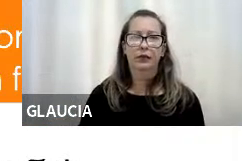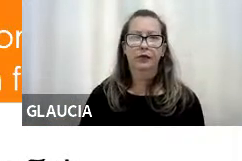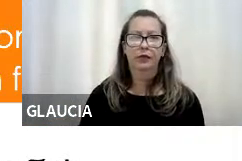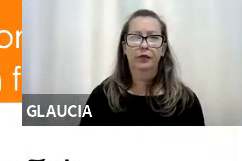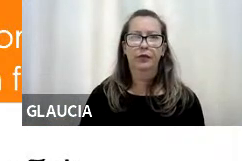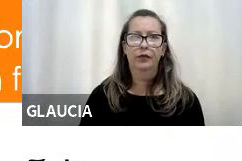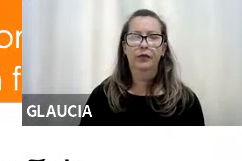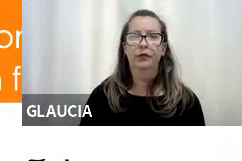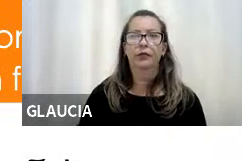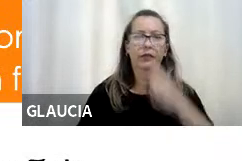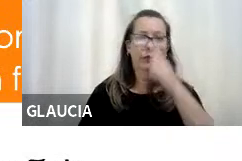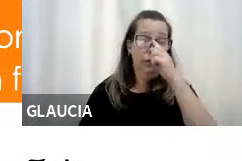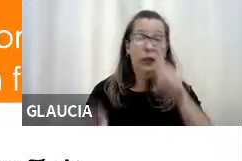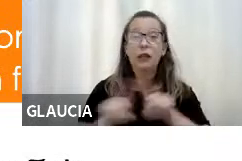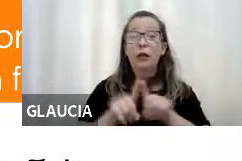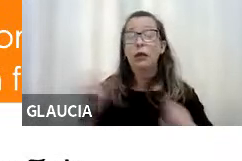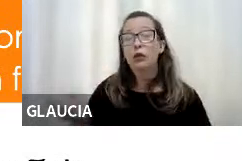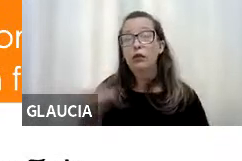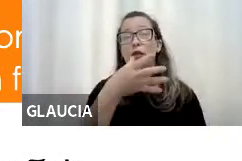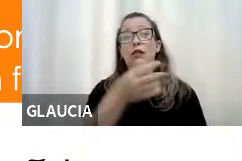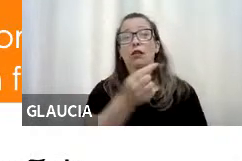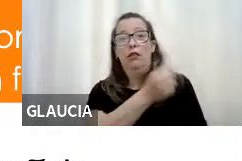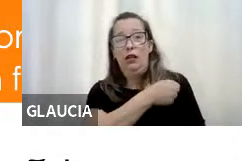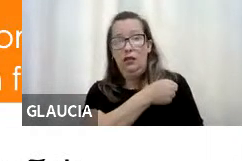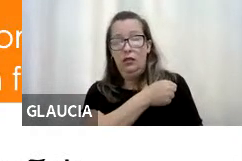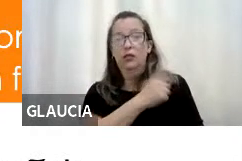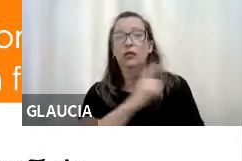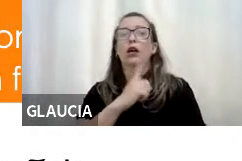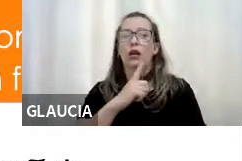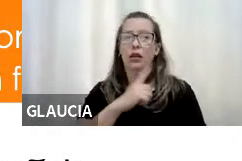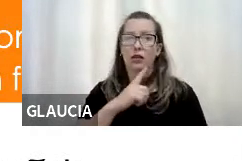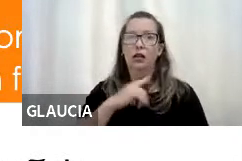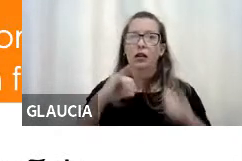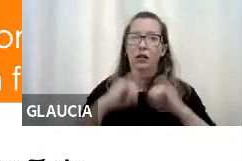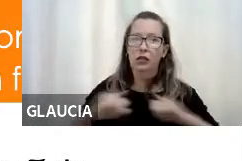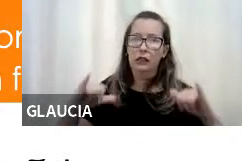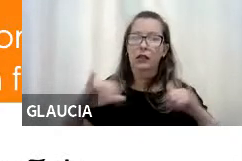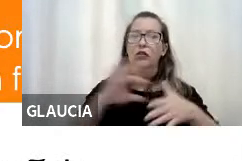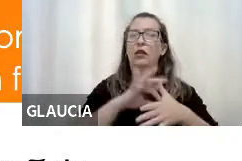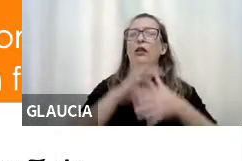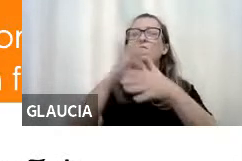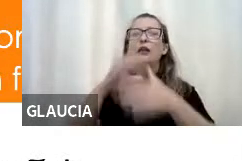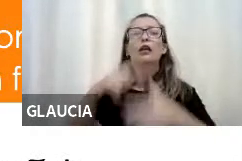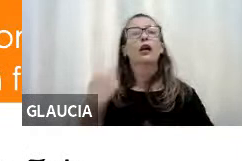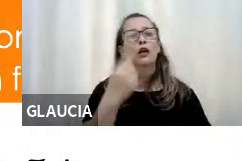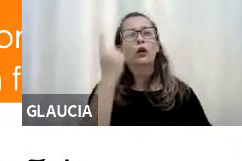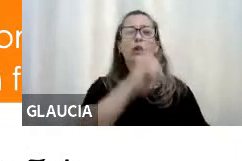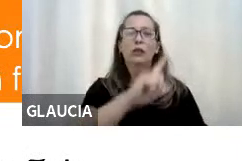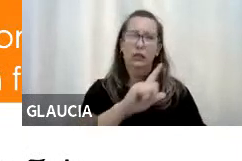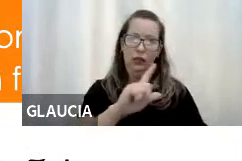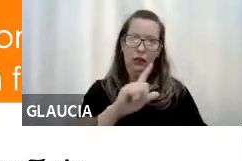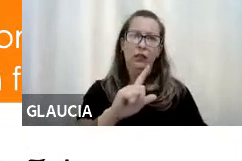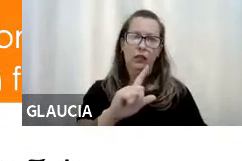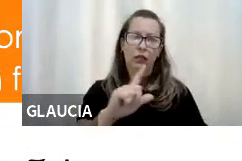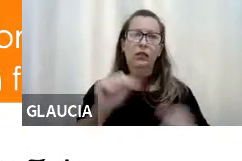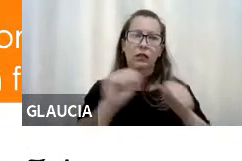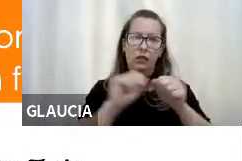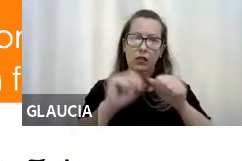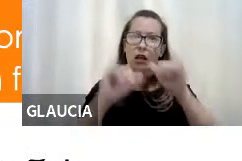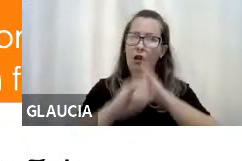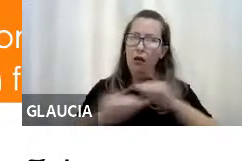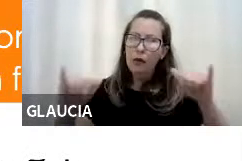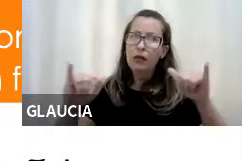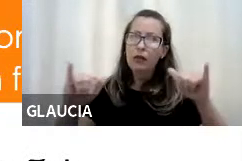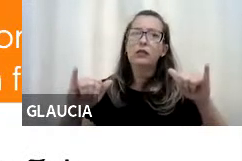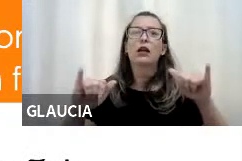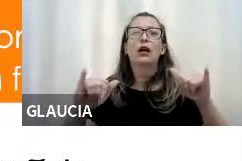A inovação em vacina, a mensagem ela lidera, a gente tem conseguido levar essa mensagem